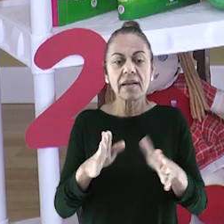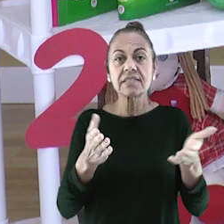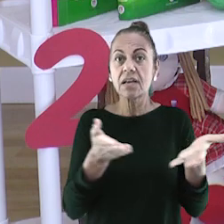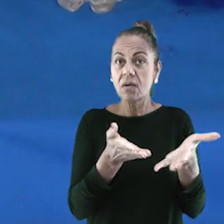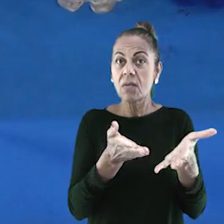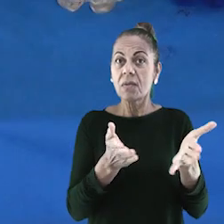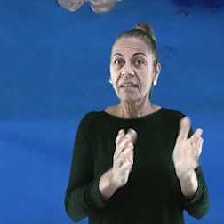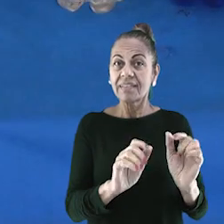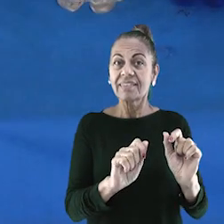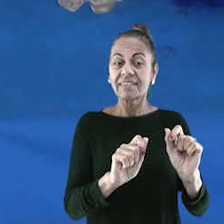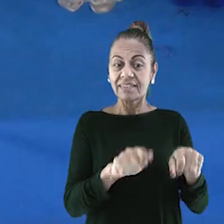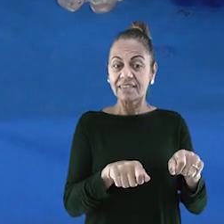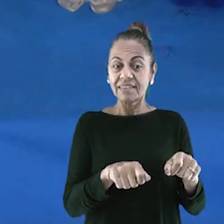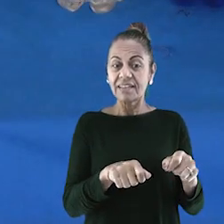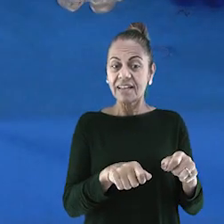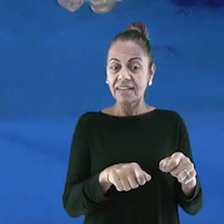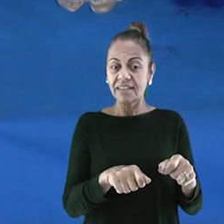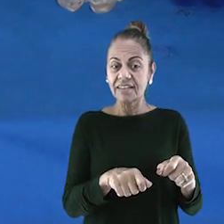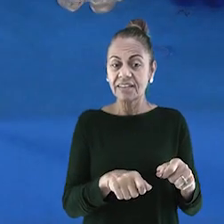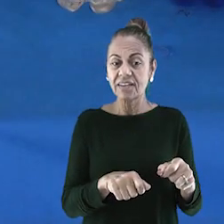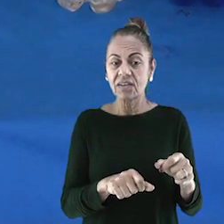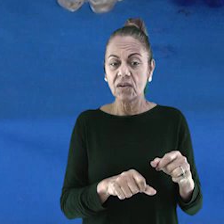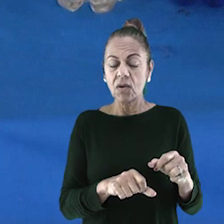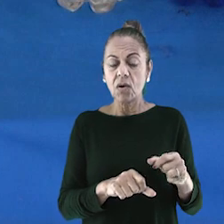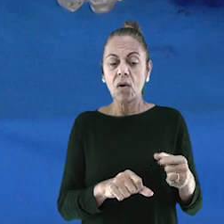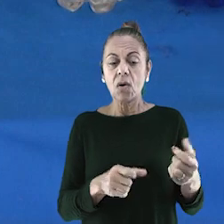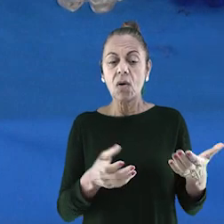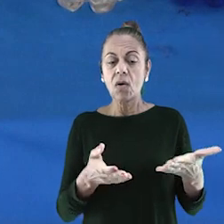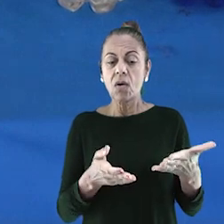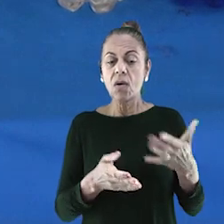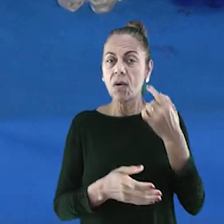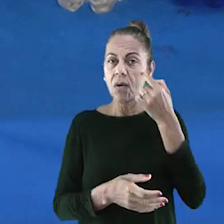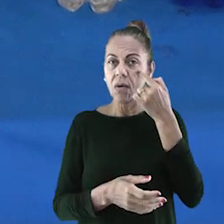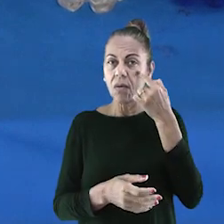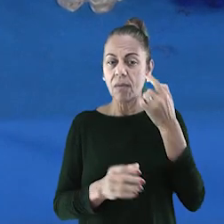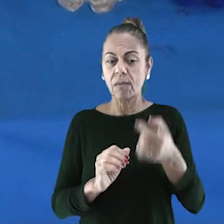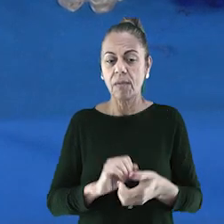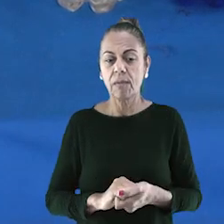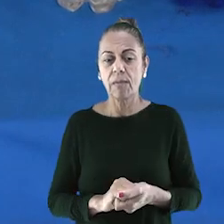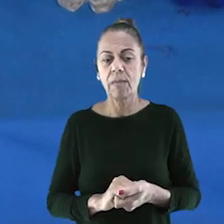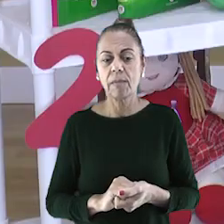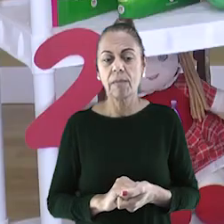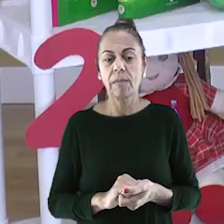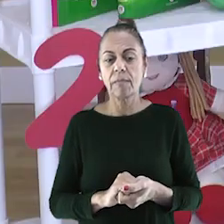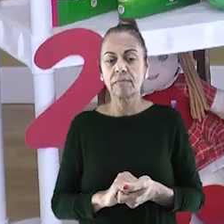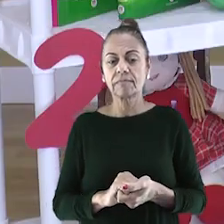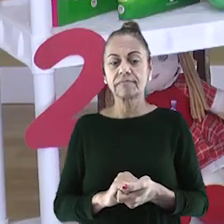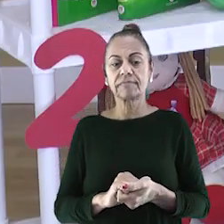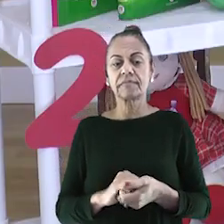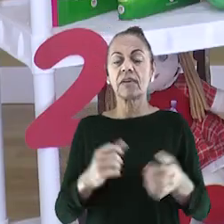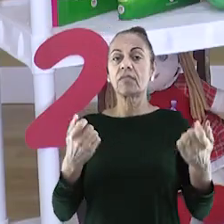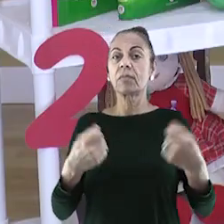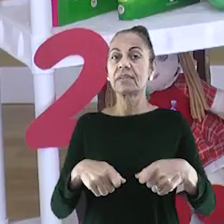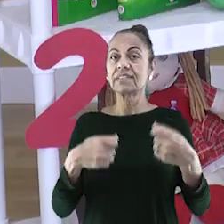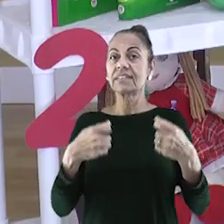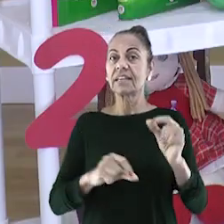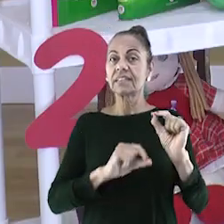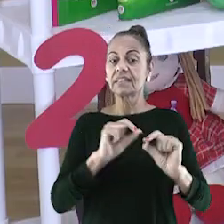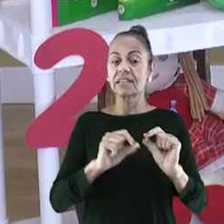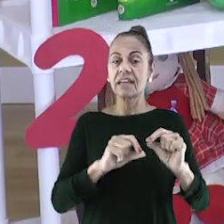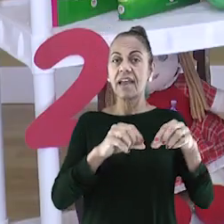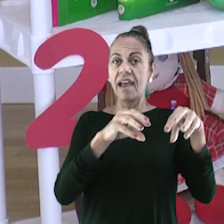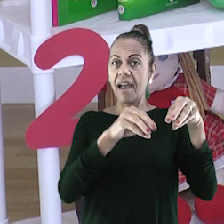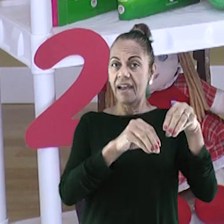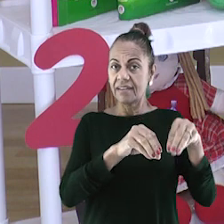Olha que legal. Já viram esse brinquedo uma vez? Então é ele que nós vamos fazer. E para fazer ele, nós iremos precisar